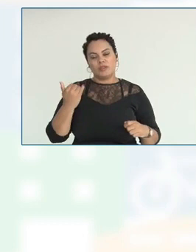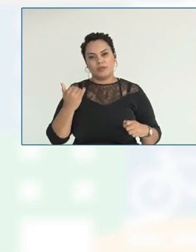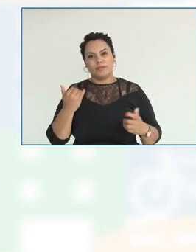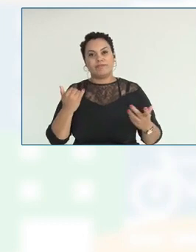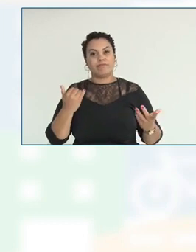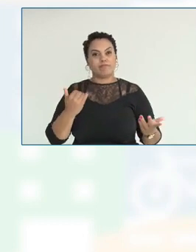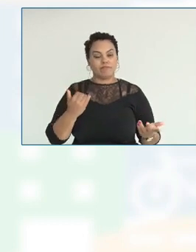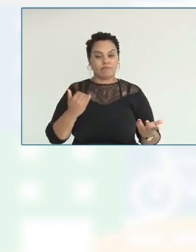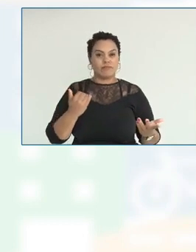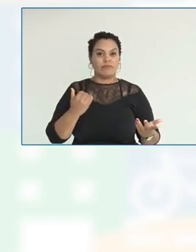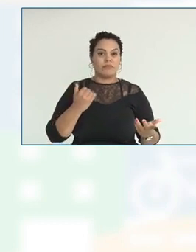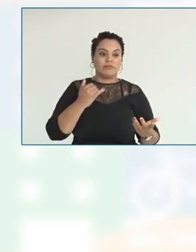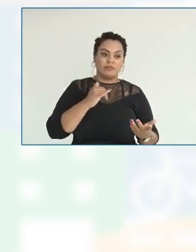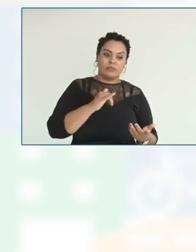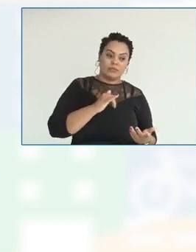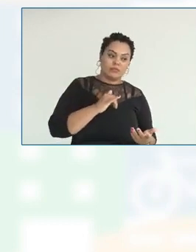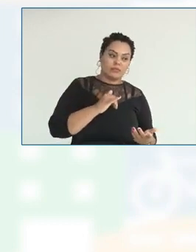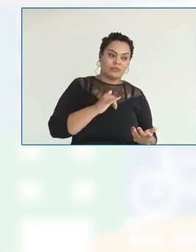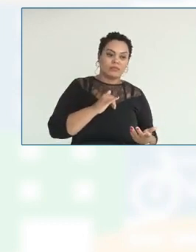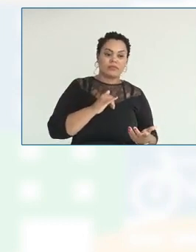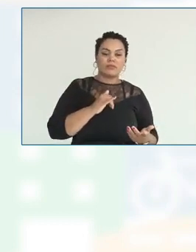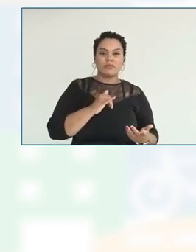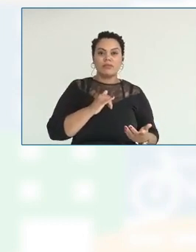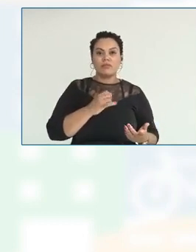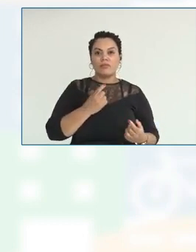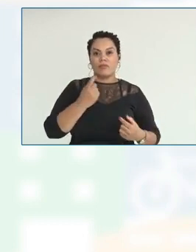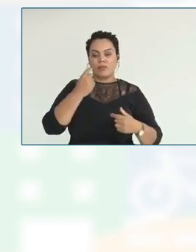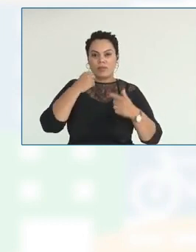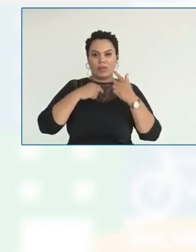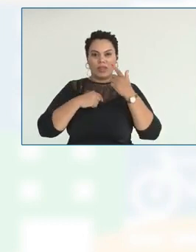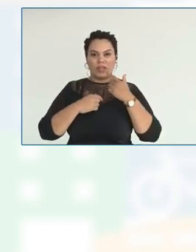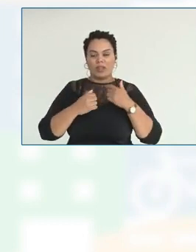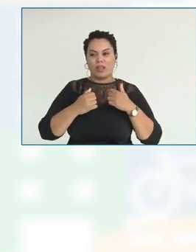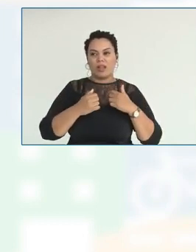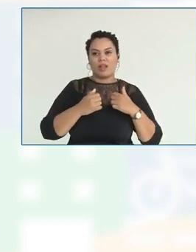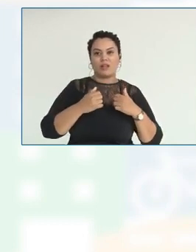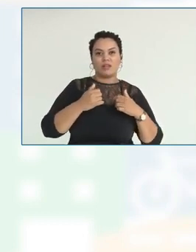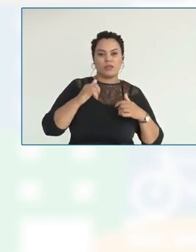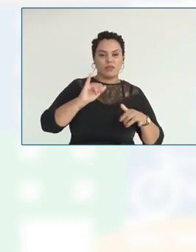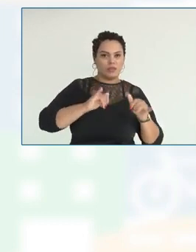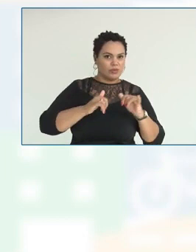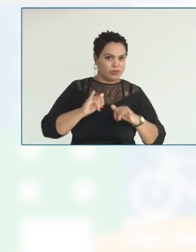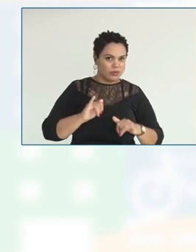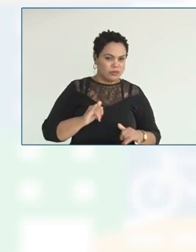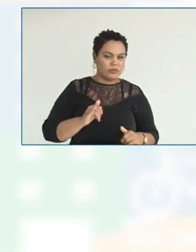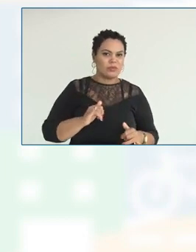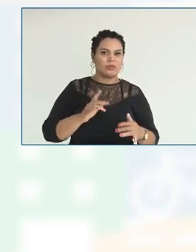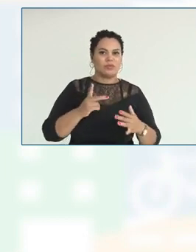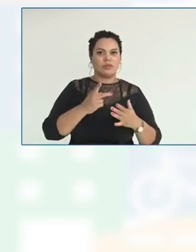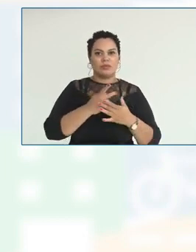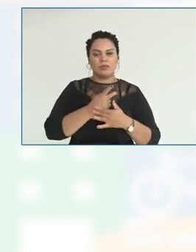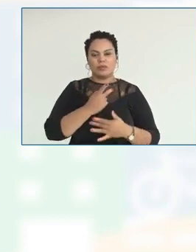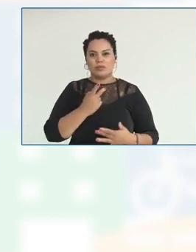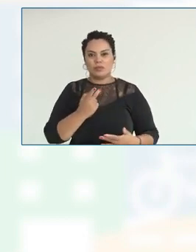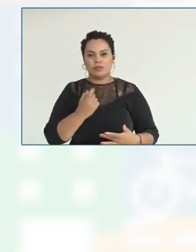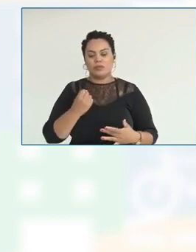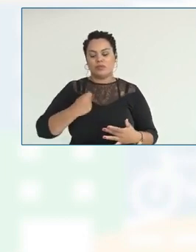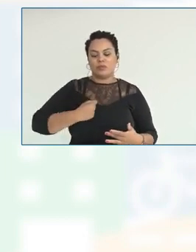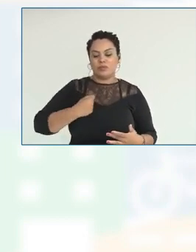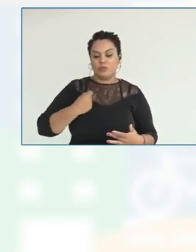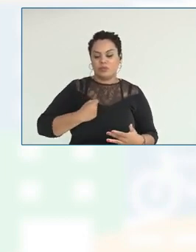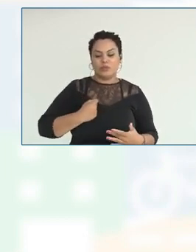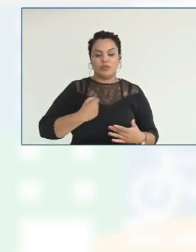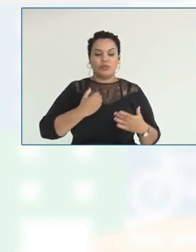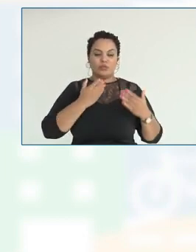letalidade apresentada pelo óbito por intoxicação exógena, né? Aqui a gente tem o número de óbitos suspeitos,